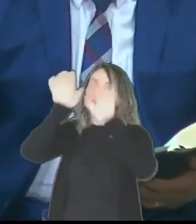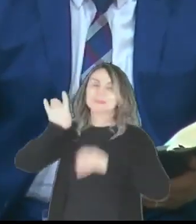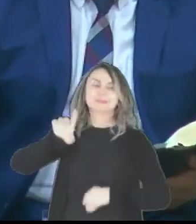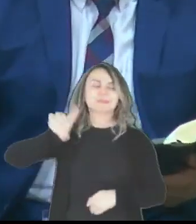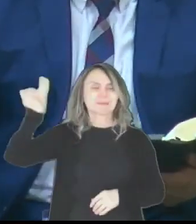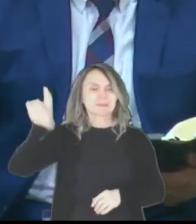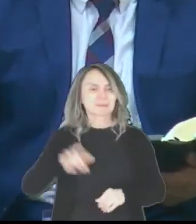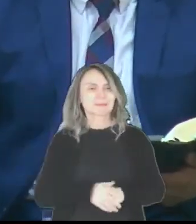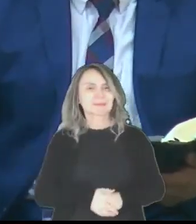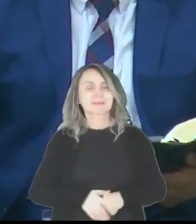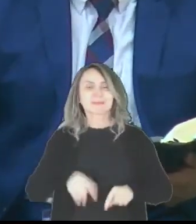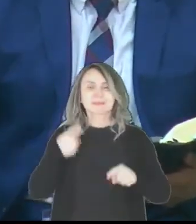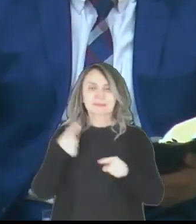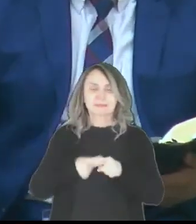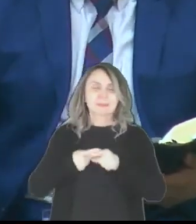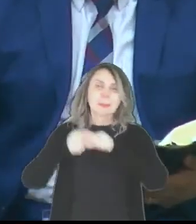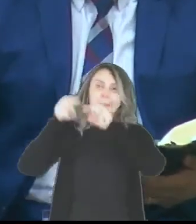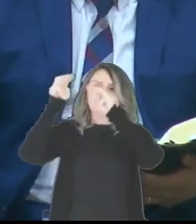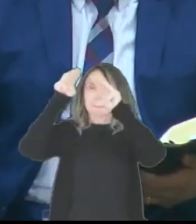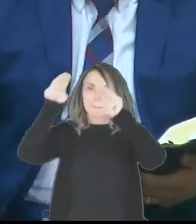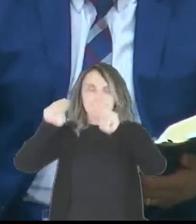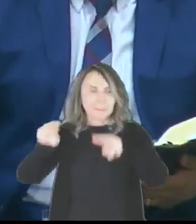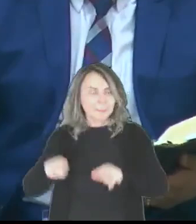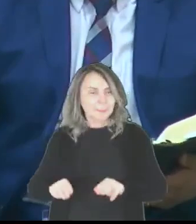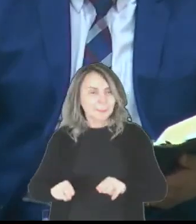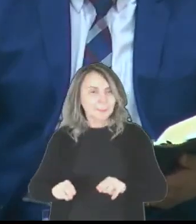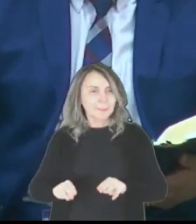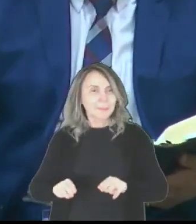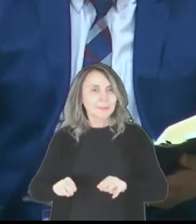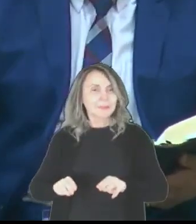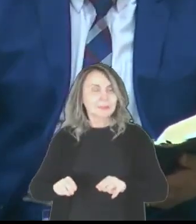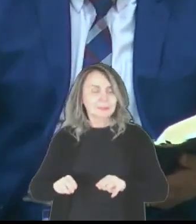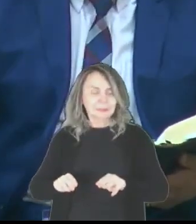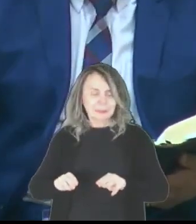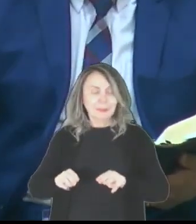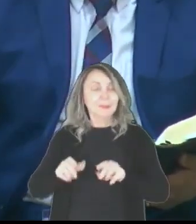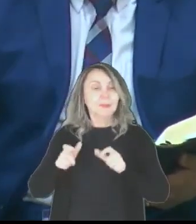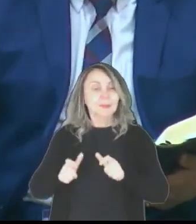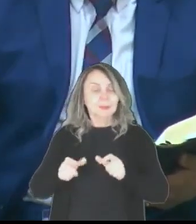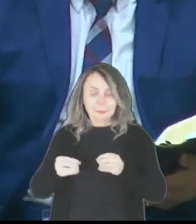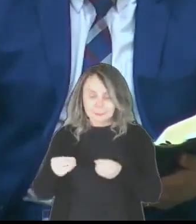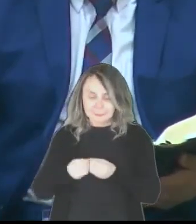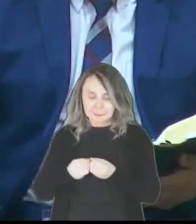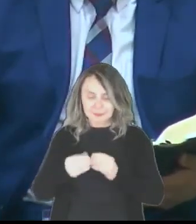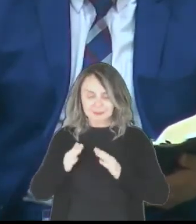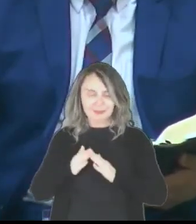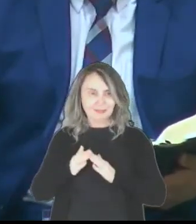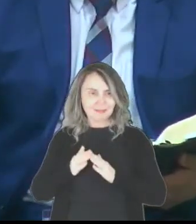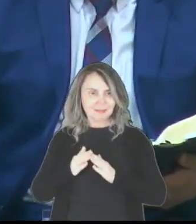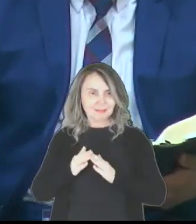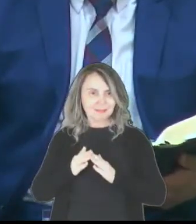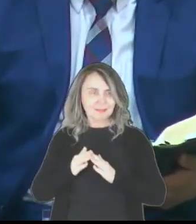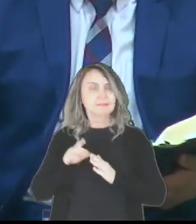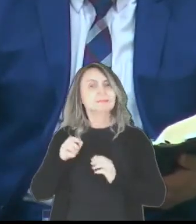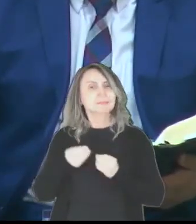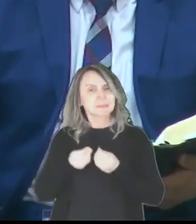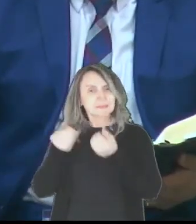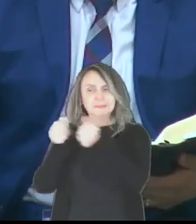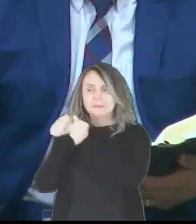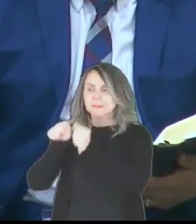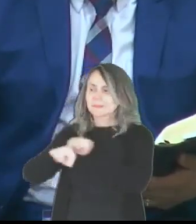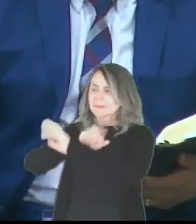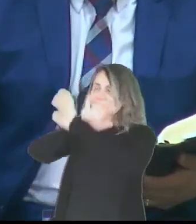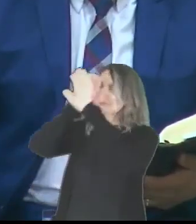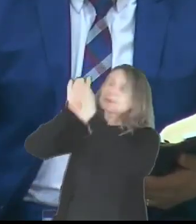Aleluia, porque o maná, ele caía na porta das pessoas. Você pode dar um glória para Deus, irmãos amados. O